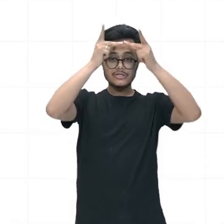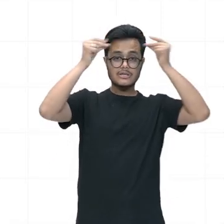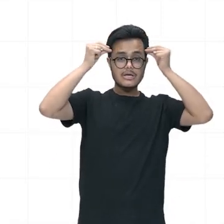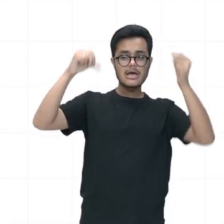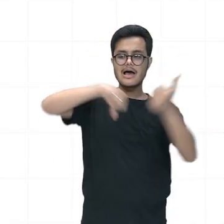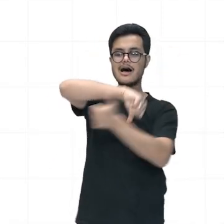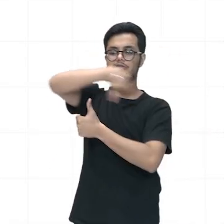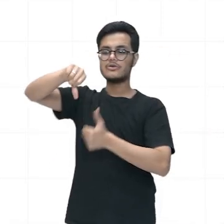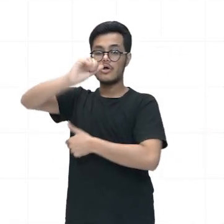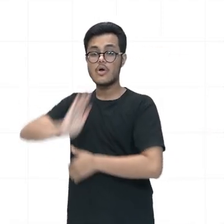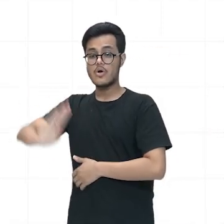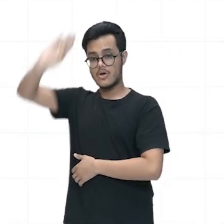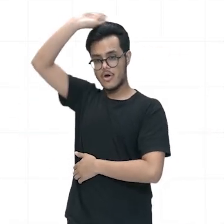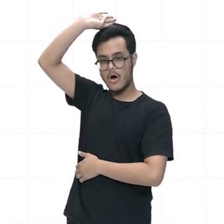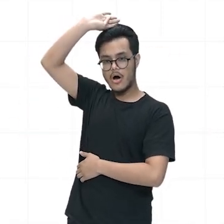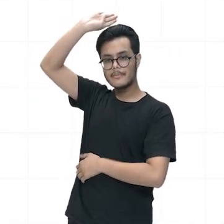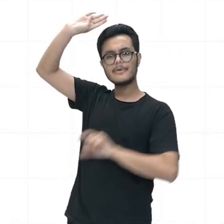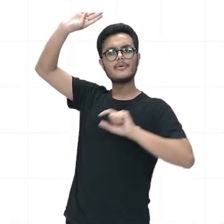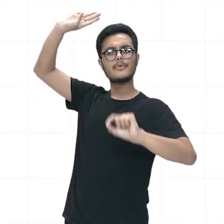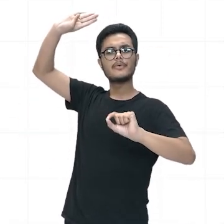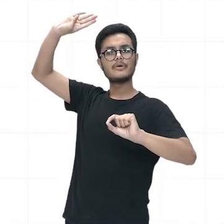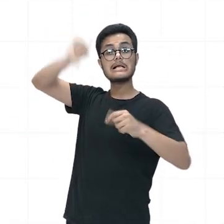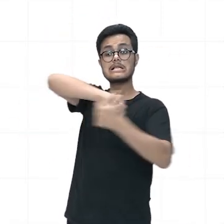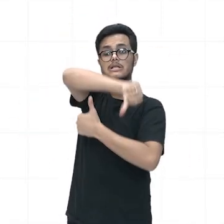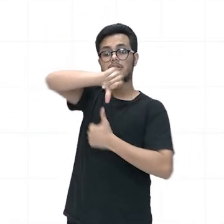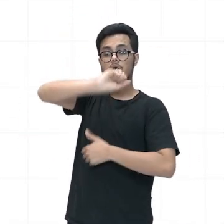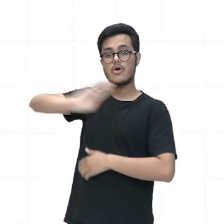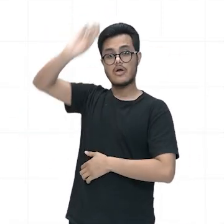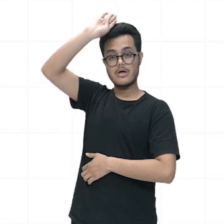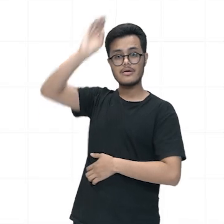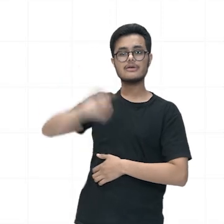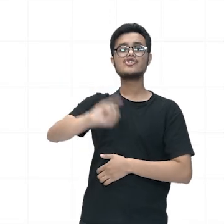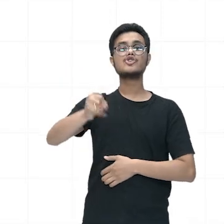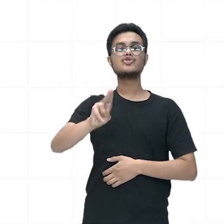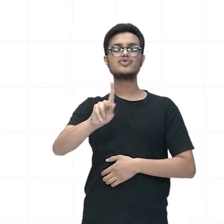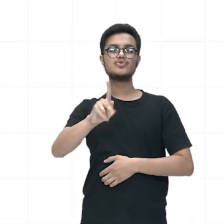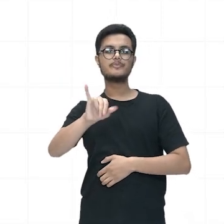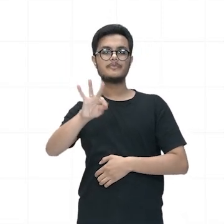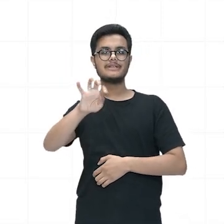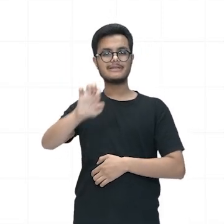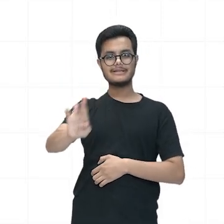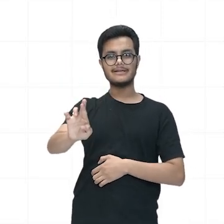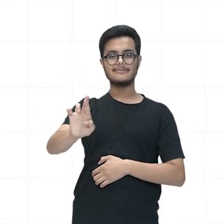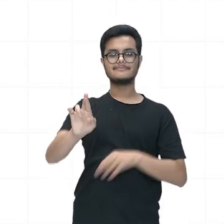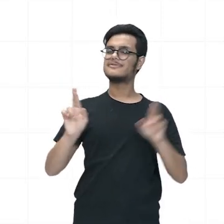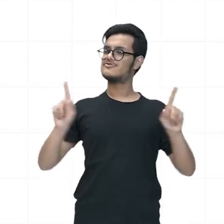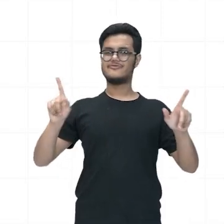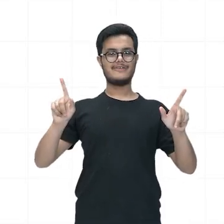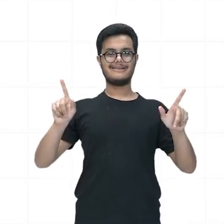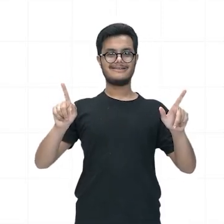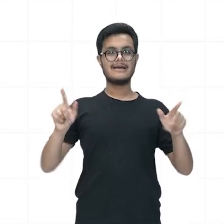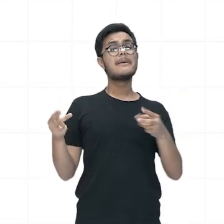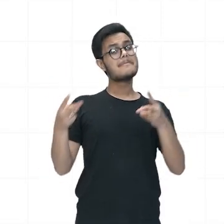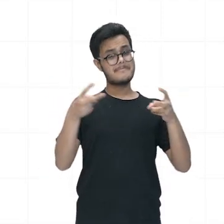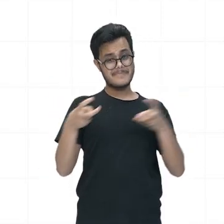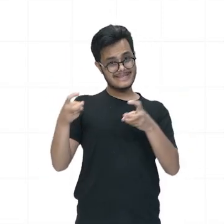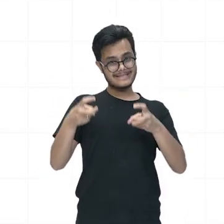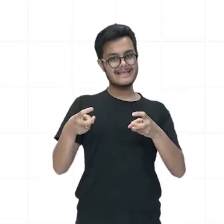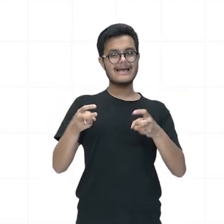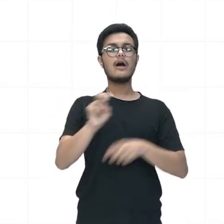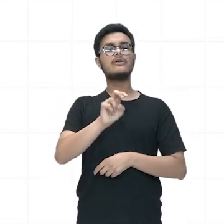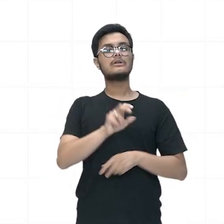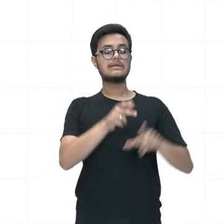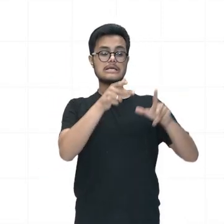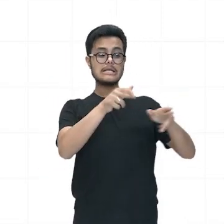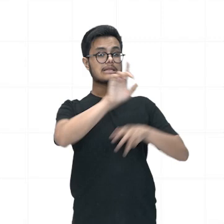É o Deus do céu e Senhor do Olimpo. Para Roma, eles chamavam de Júpiter. Então, deu para perceber? Tá? É o